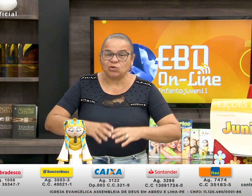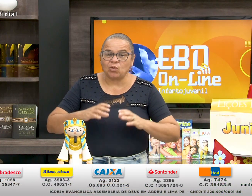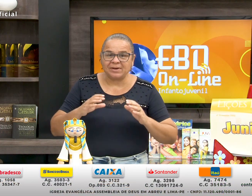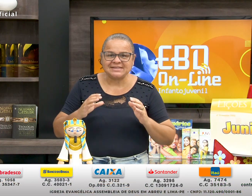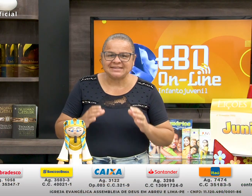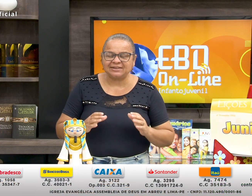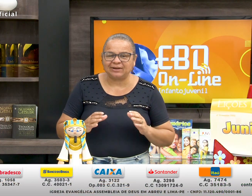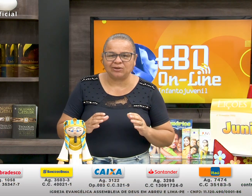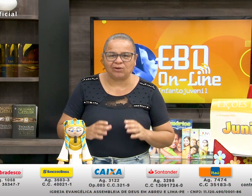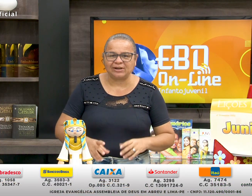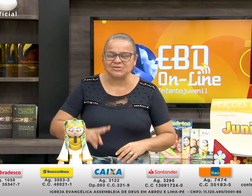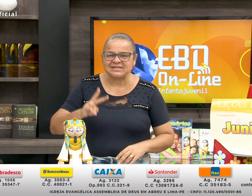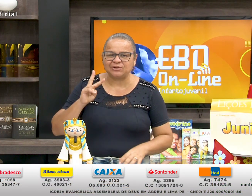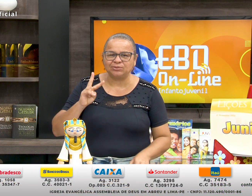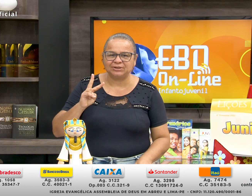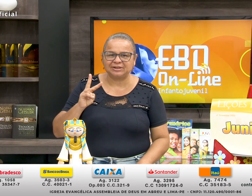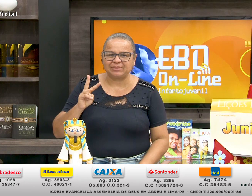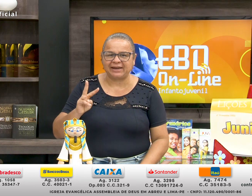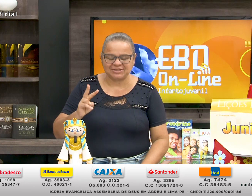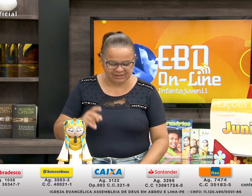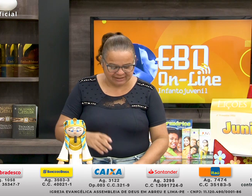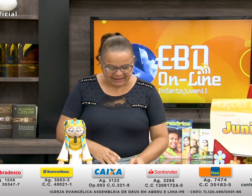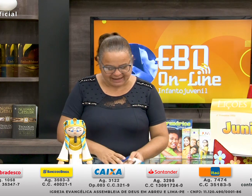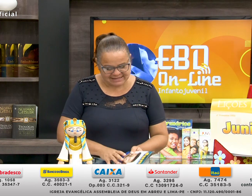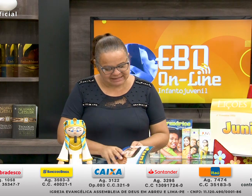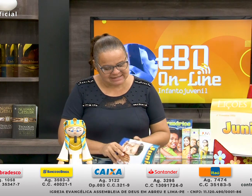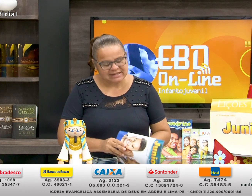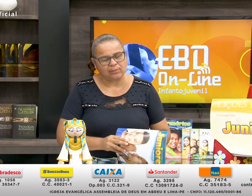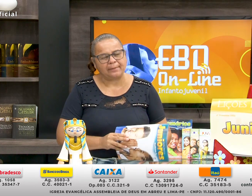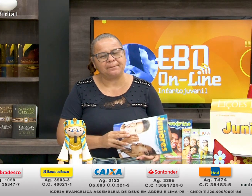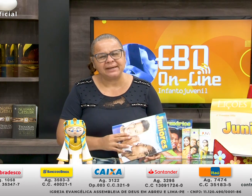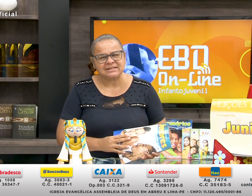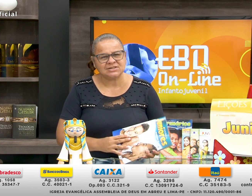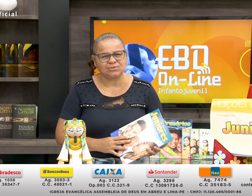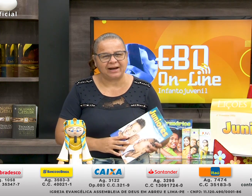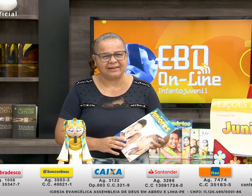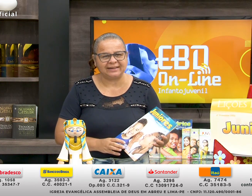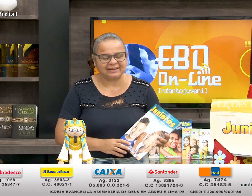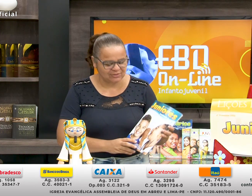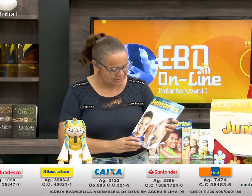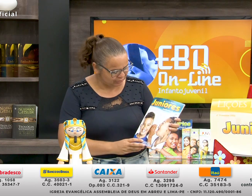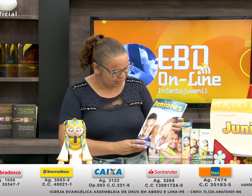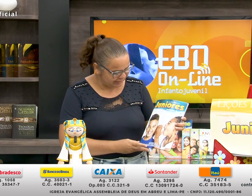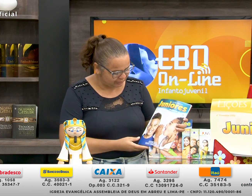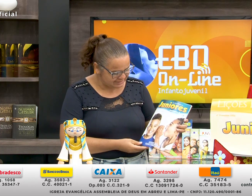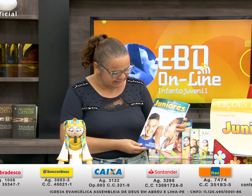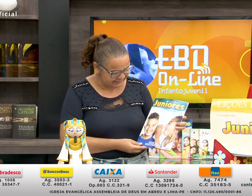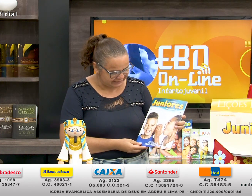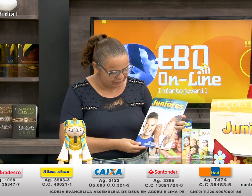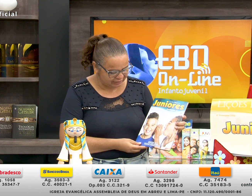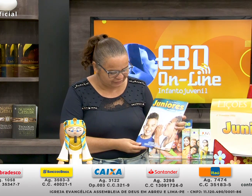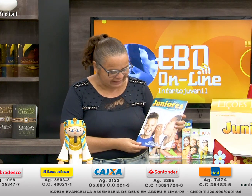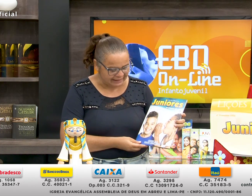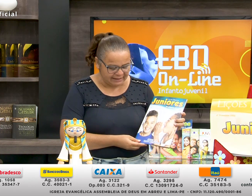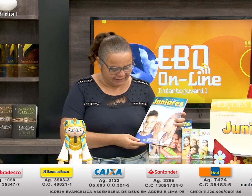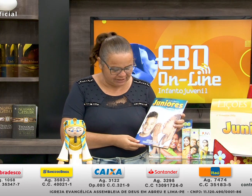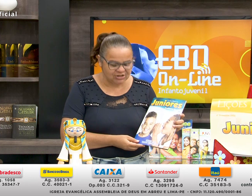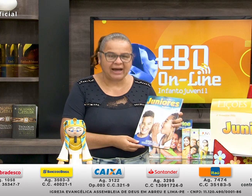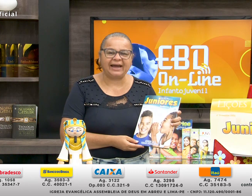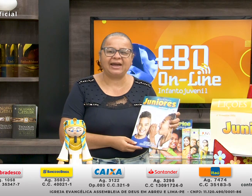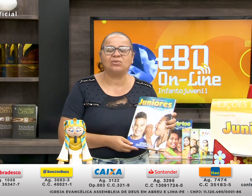E começando agora no segundo trimestre, essa lição abençoada que o Senhor nos tem concedido, que